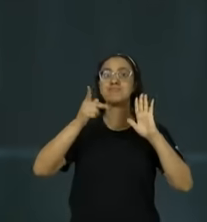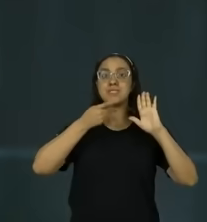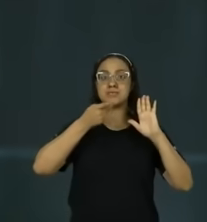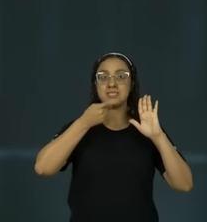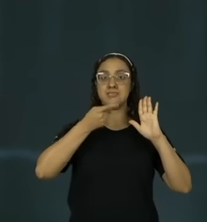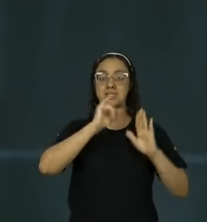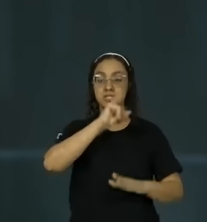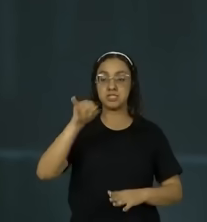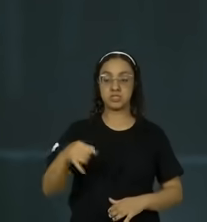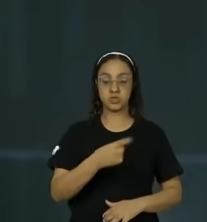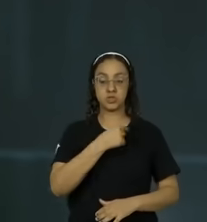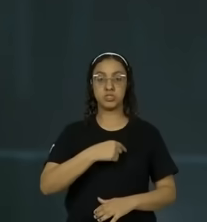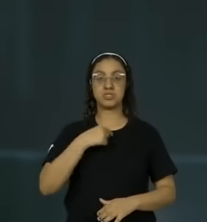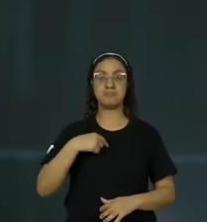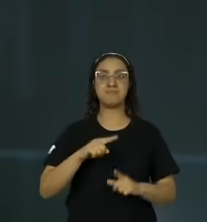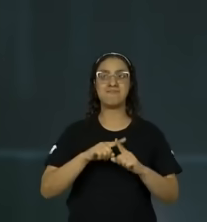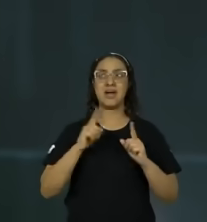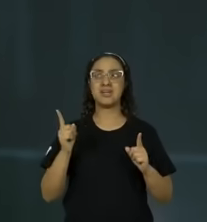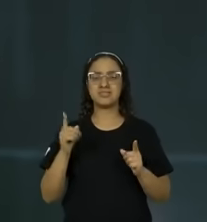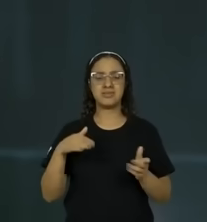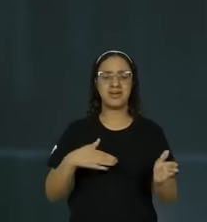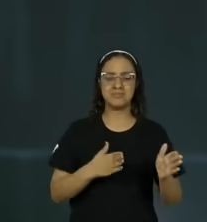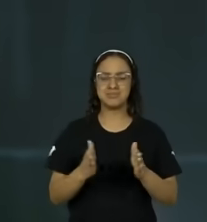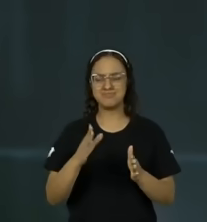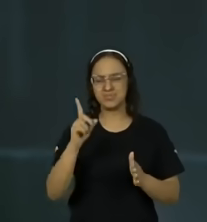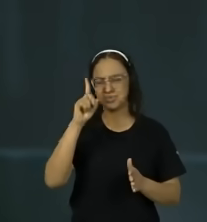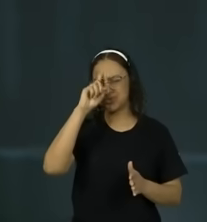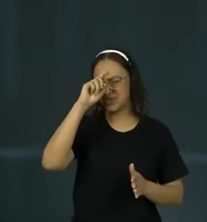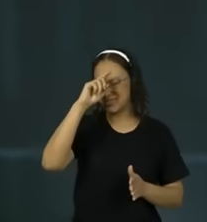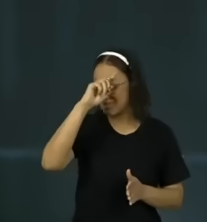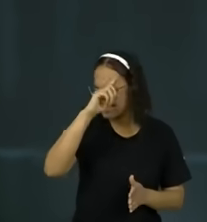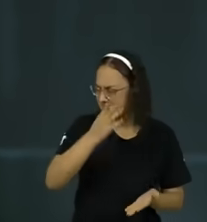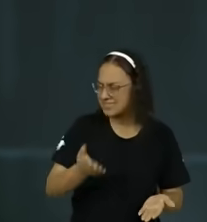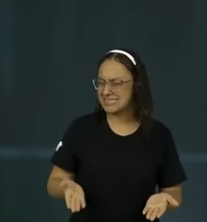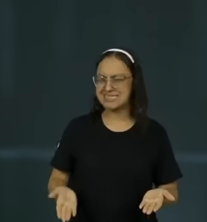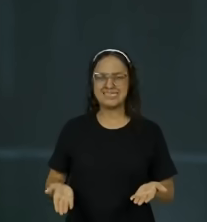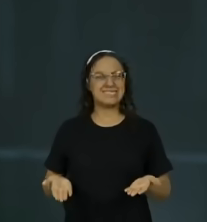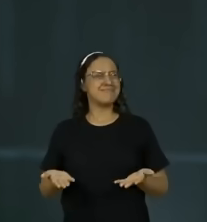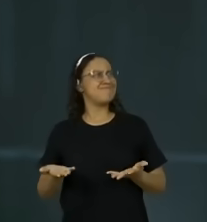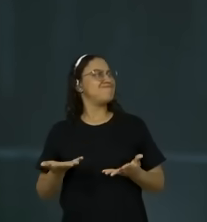a José, mesmo com um caminho sinuoso, mesmo com um caminho muito complexo,